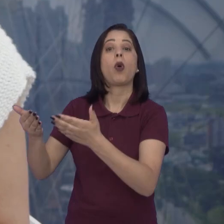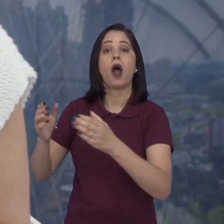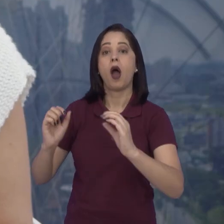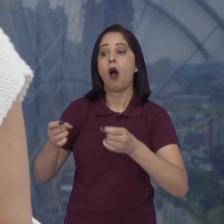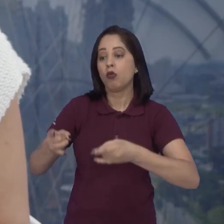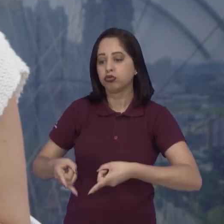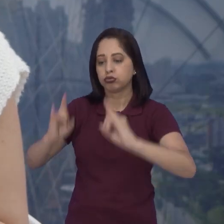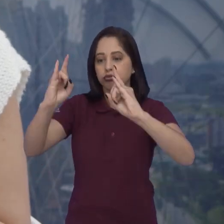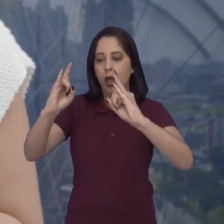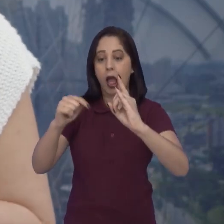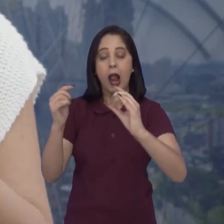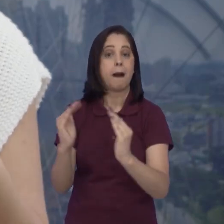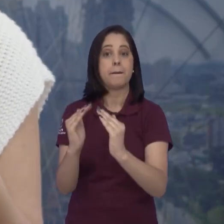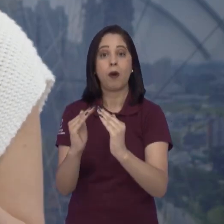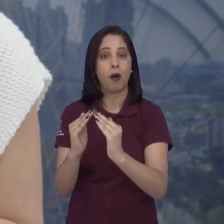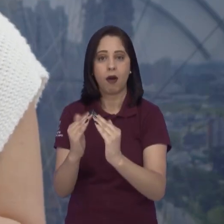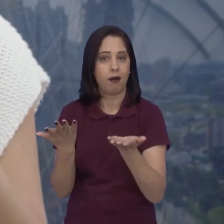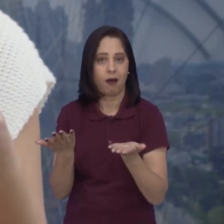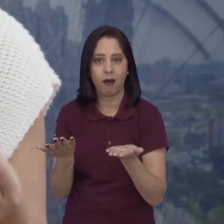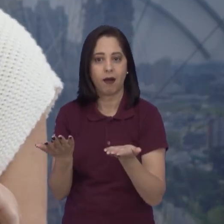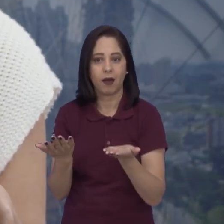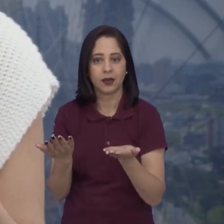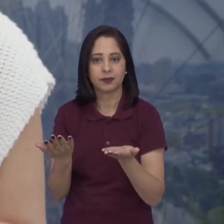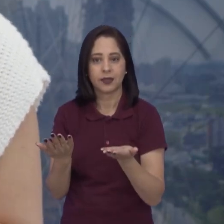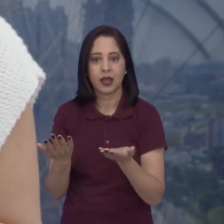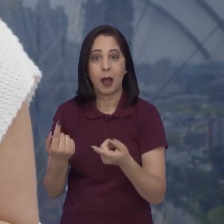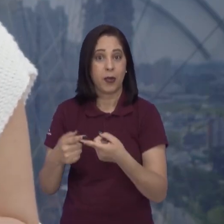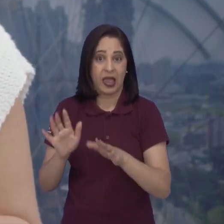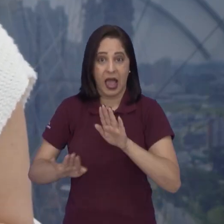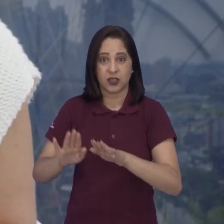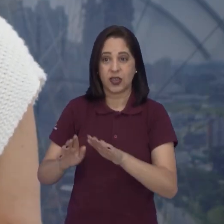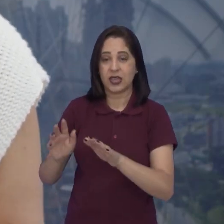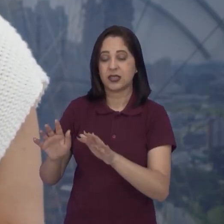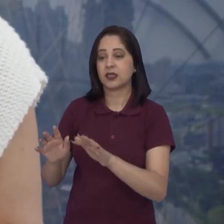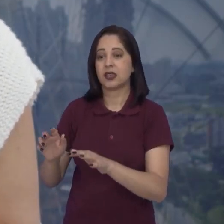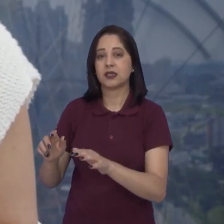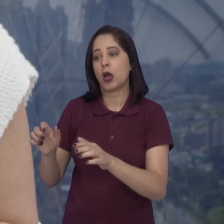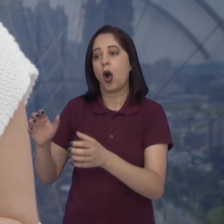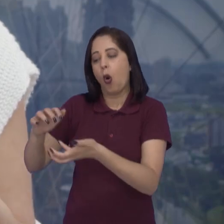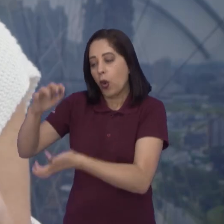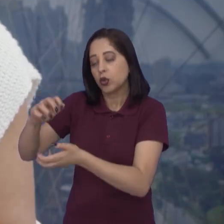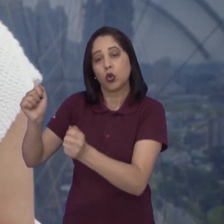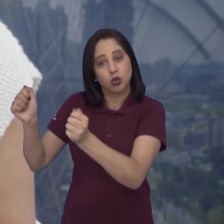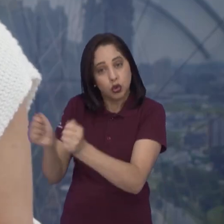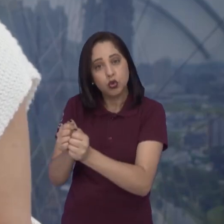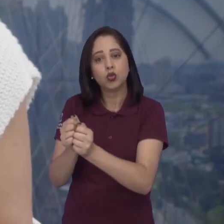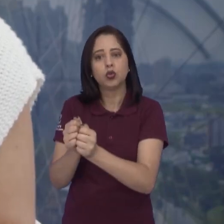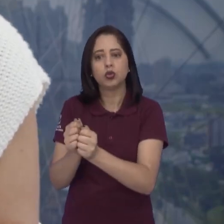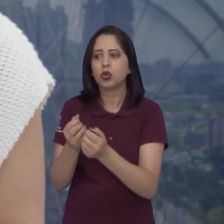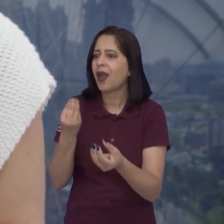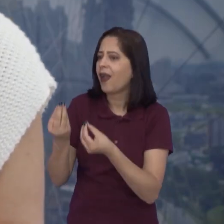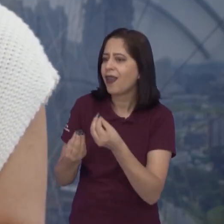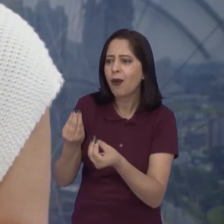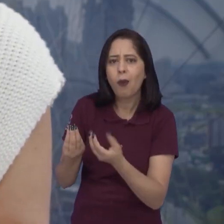ter uma mobilidade. Às vezes cresce a família ou vem um idoso morar junto, e aí como é que você faz com